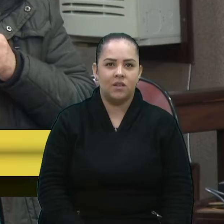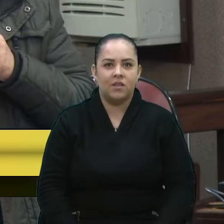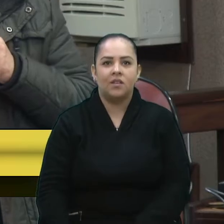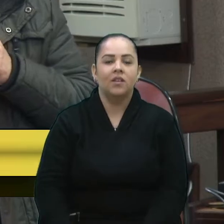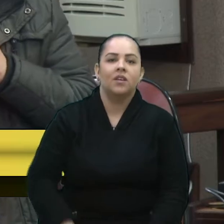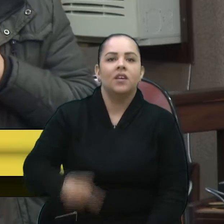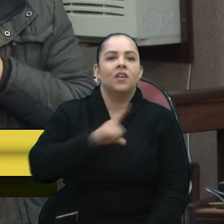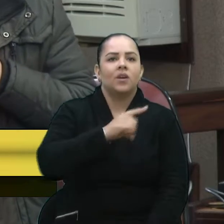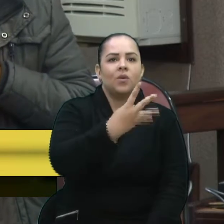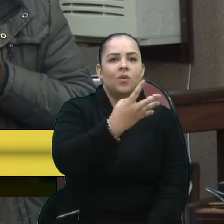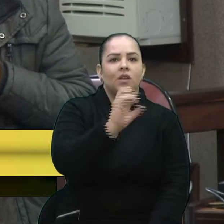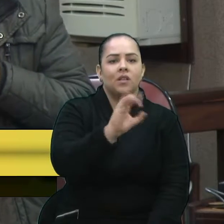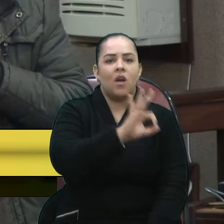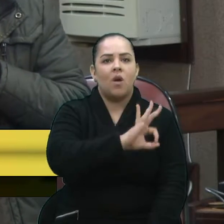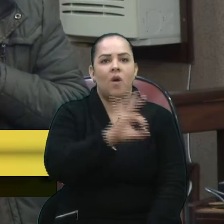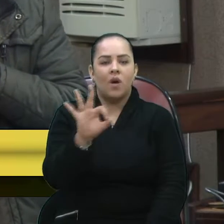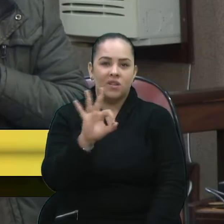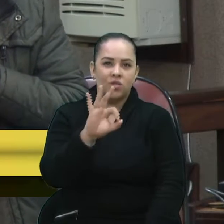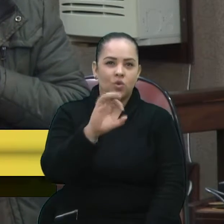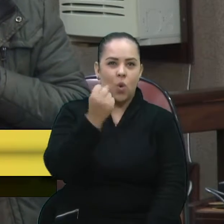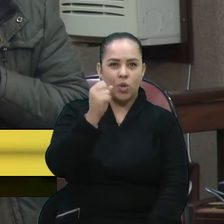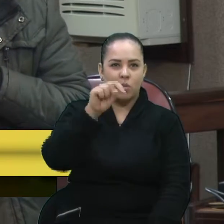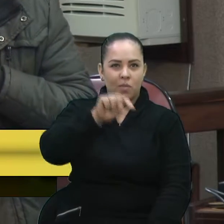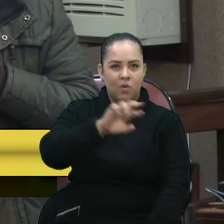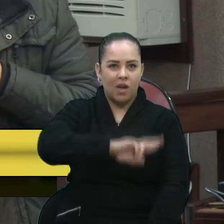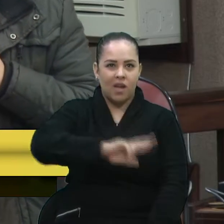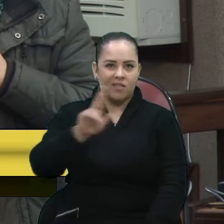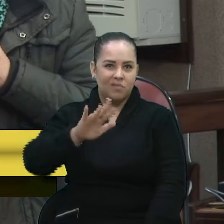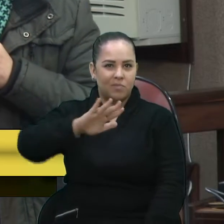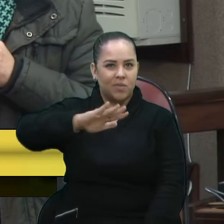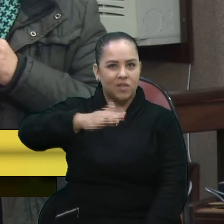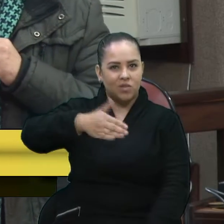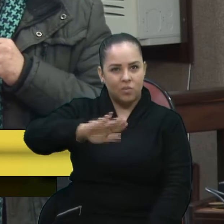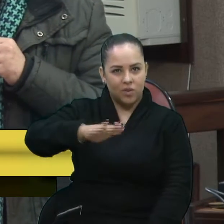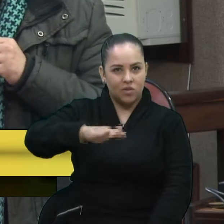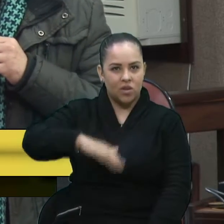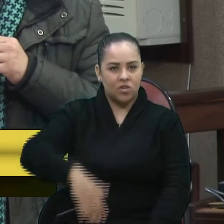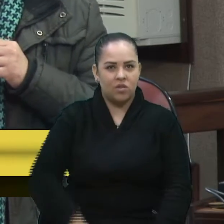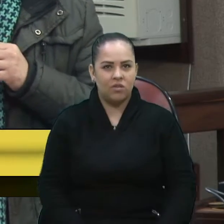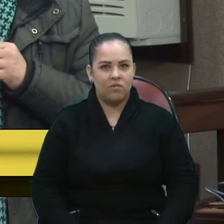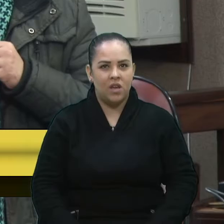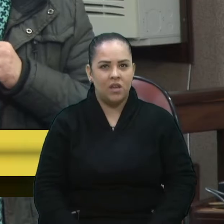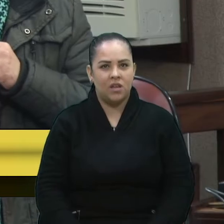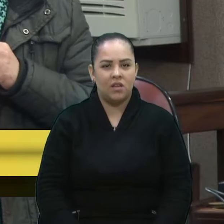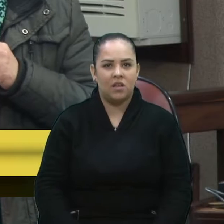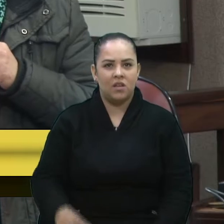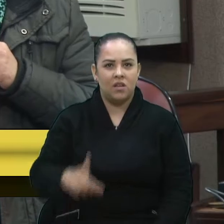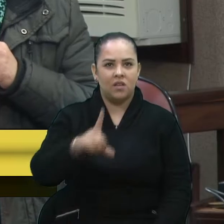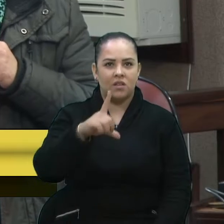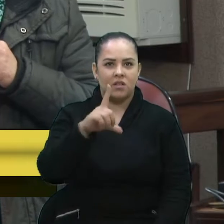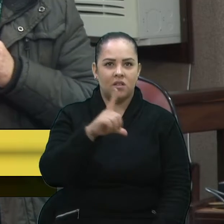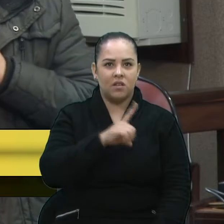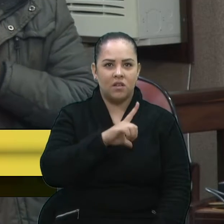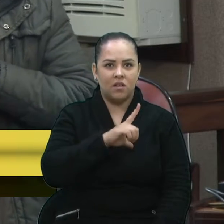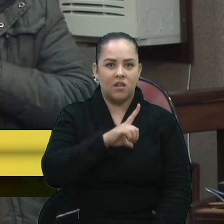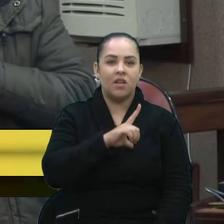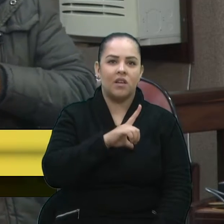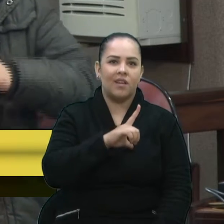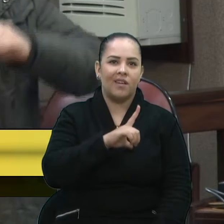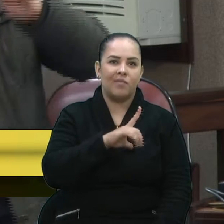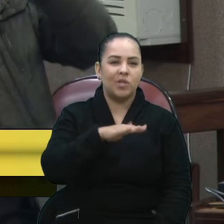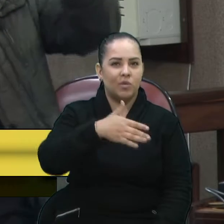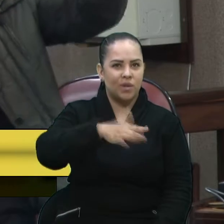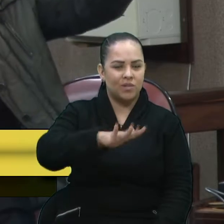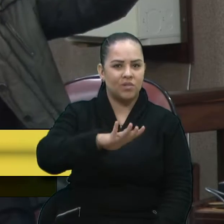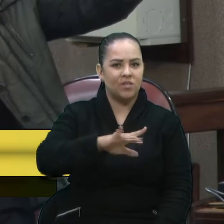40 horas, 8 mil a média do serviço público. E 4.500 a média do privado. Né?